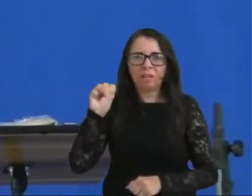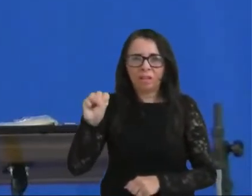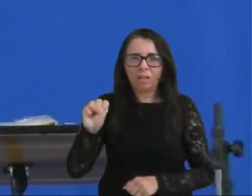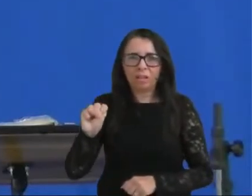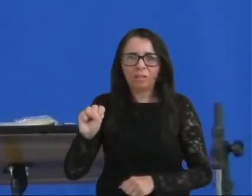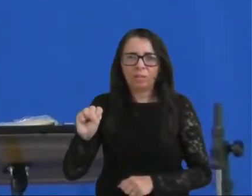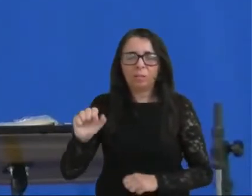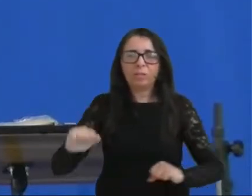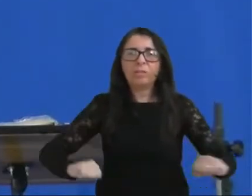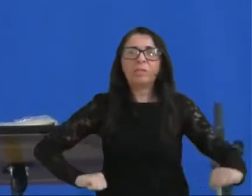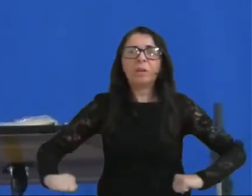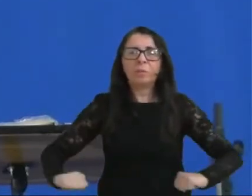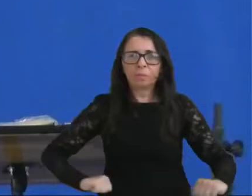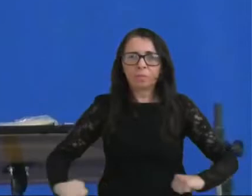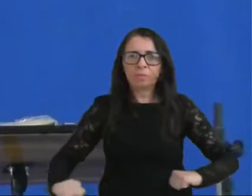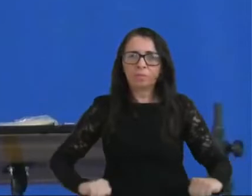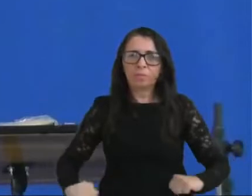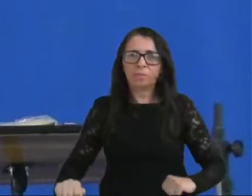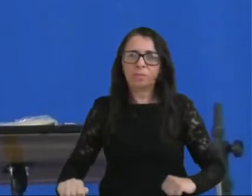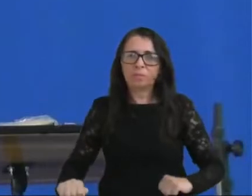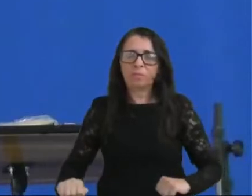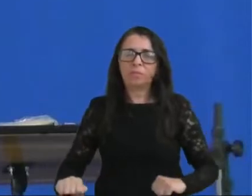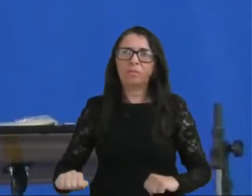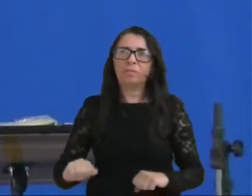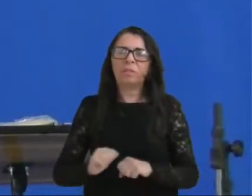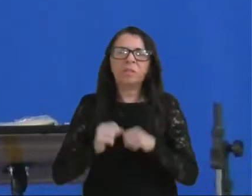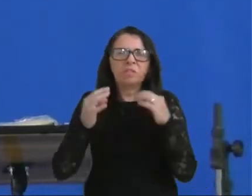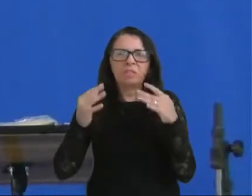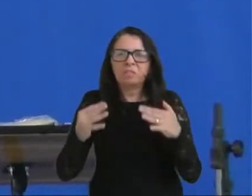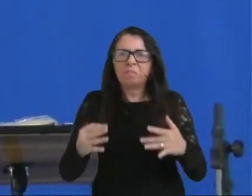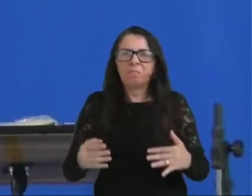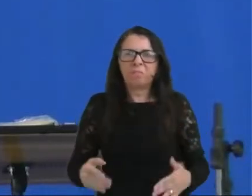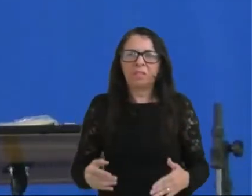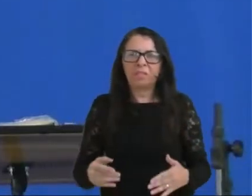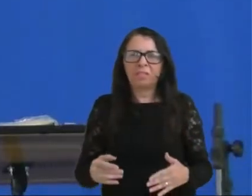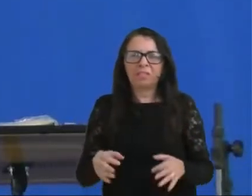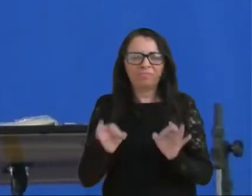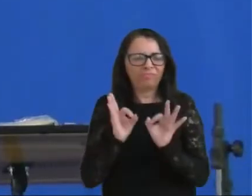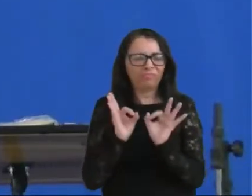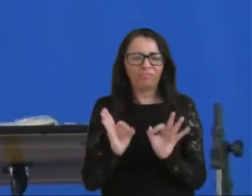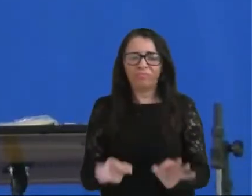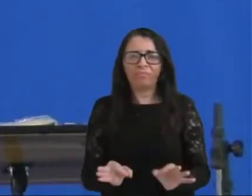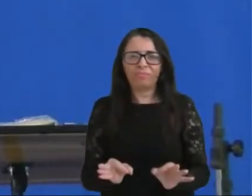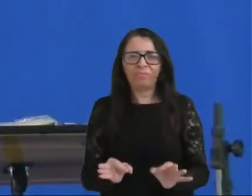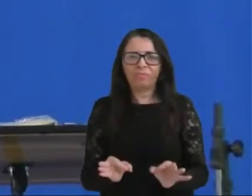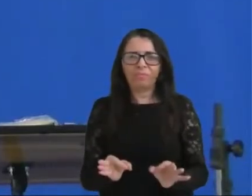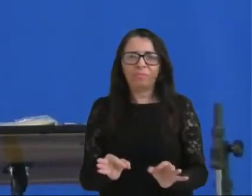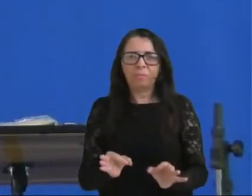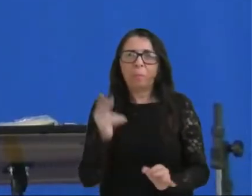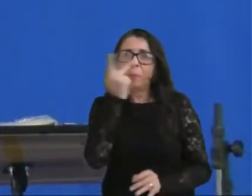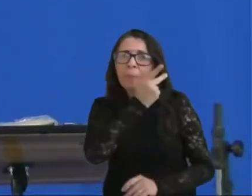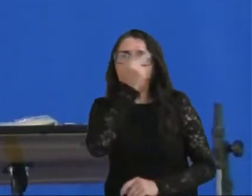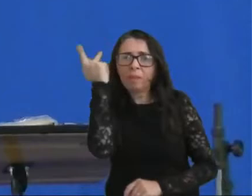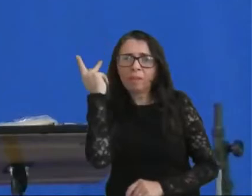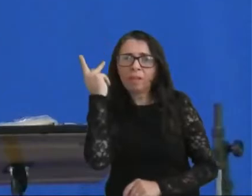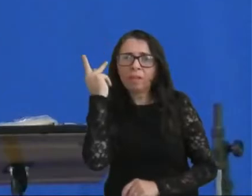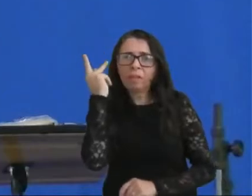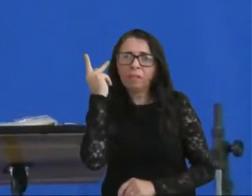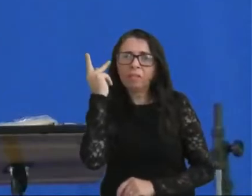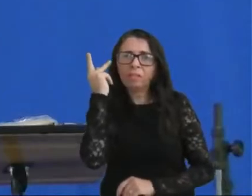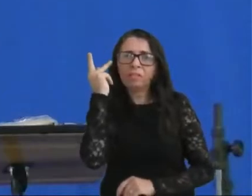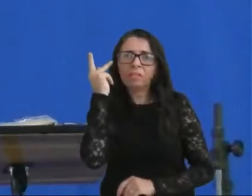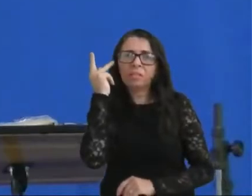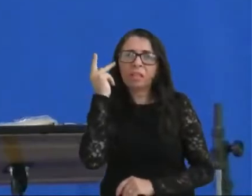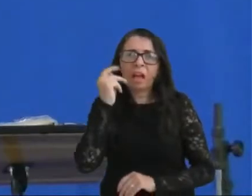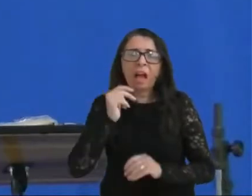aí. Vai estar falando lá sobre o culto a Diana, no livro de Atos dos Apóstolos. O templo era